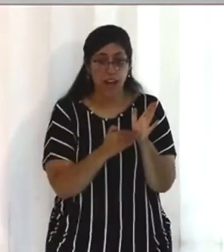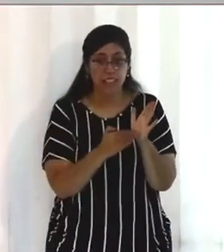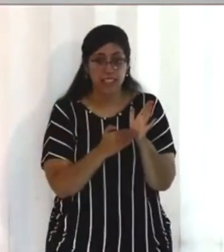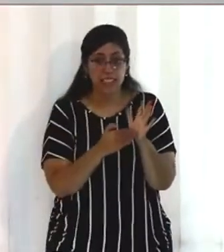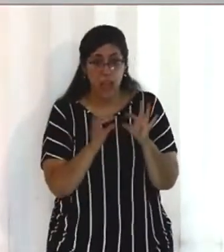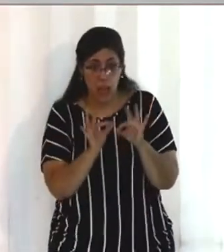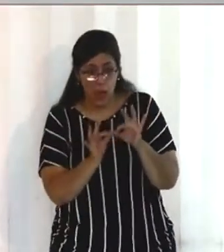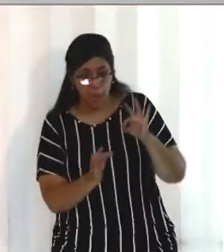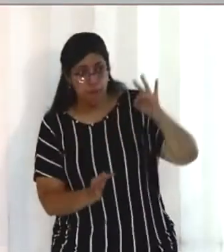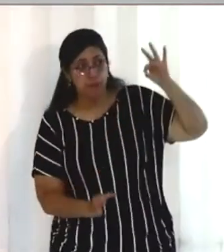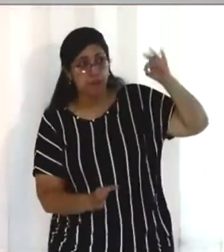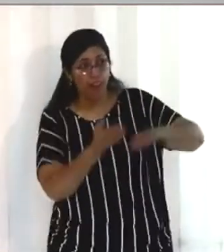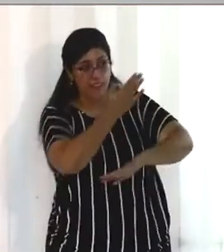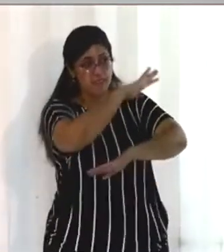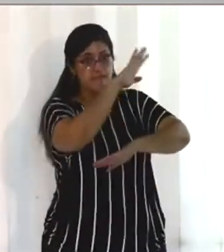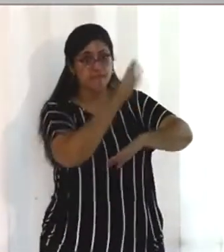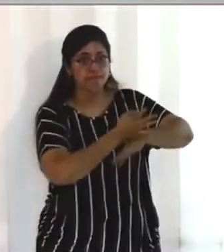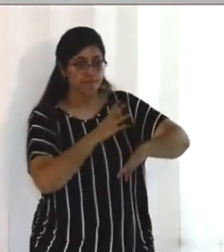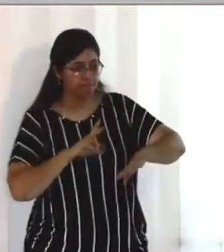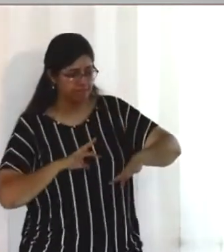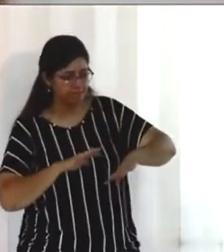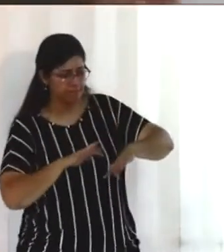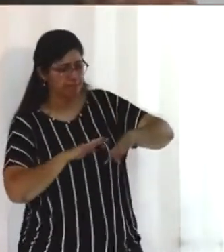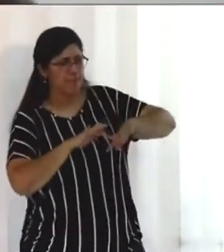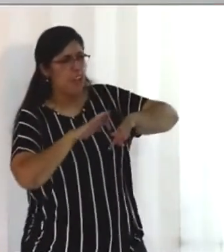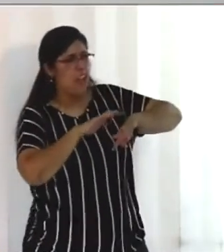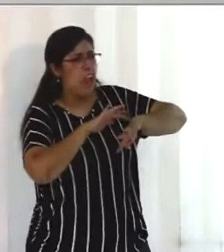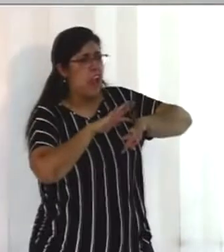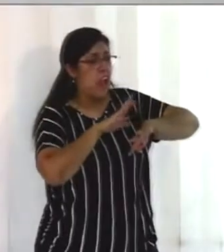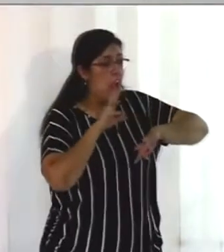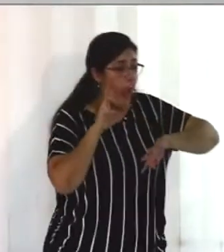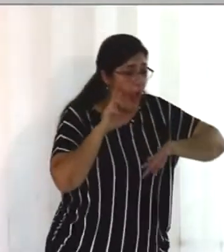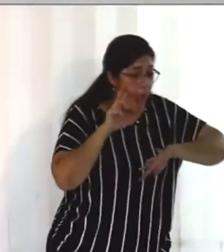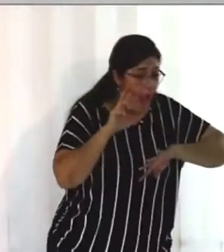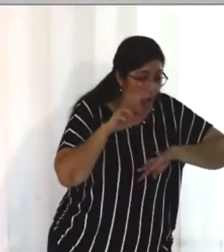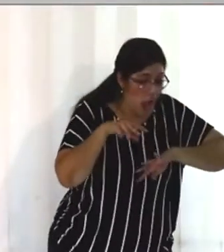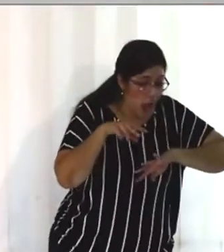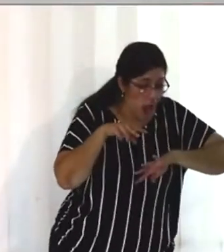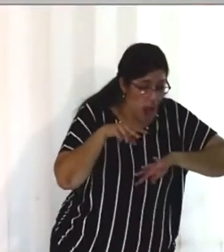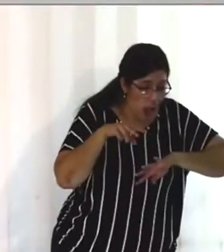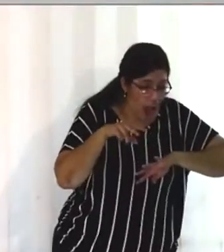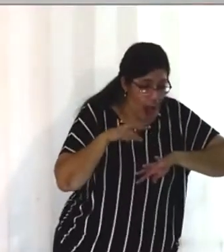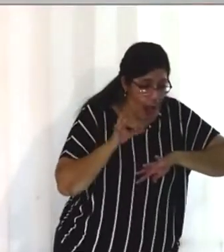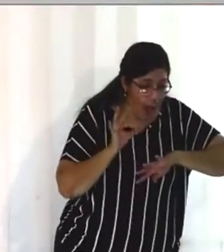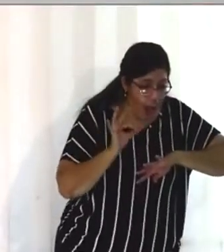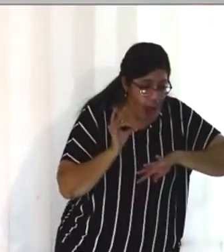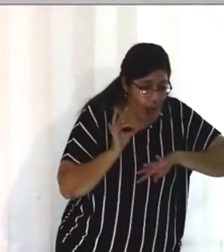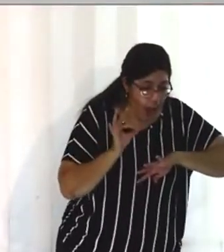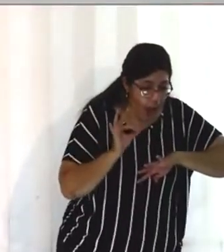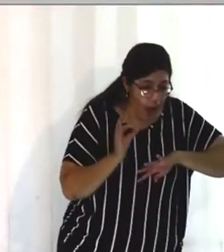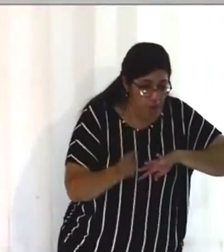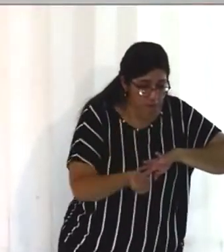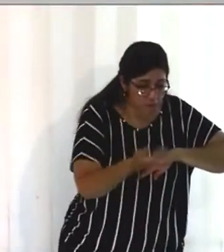chegar a pé até a cratera. Quando elas chegam e olham para dentro do Vesúvio, é possível ver